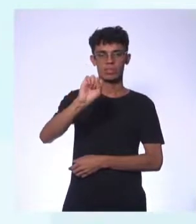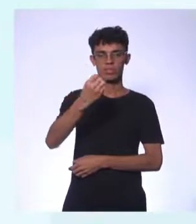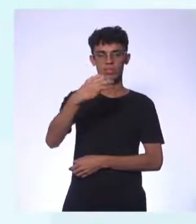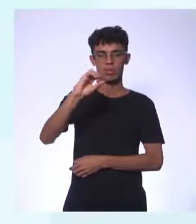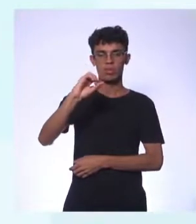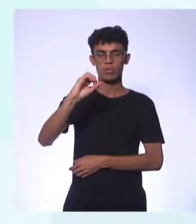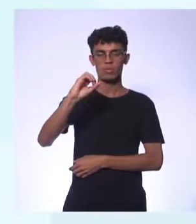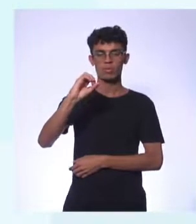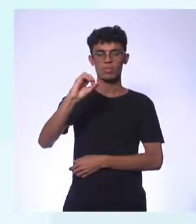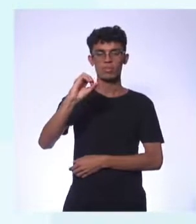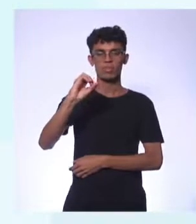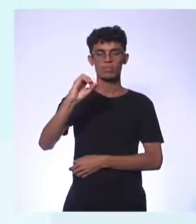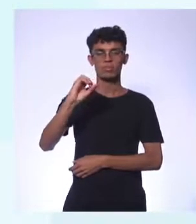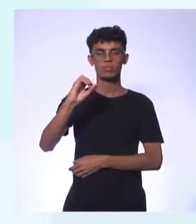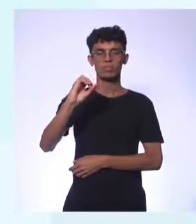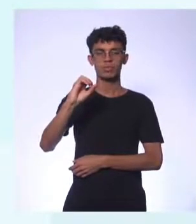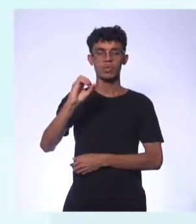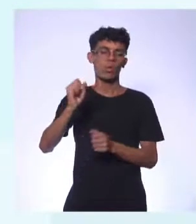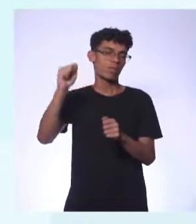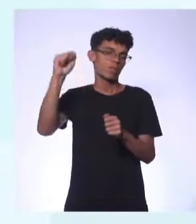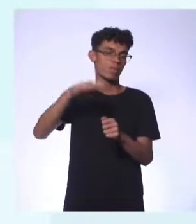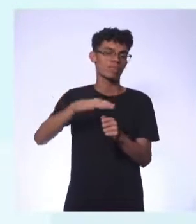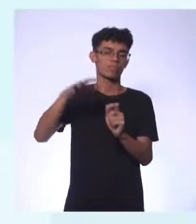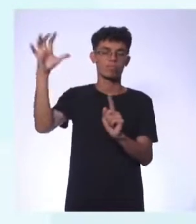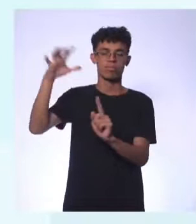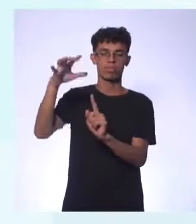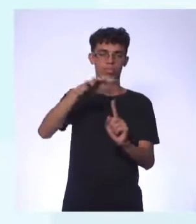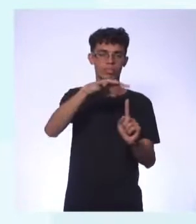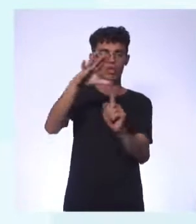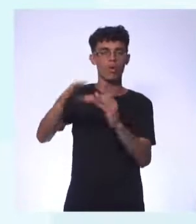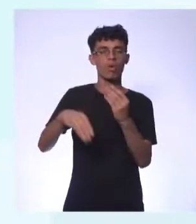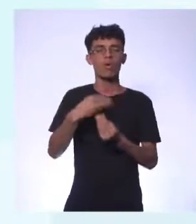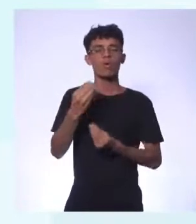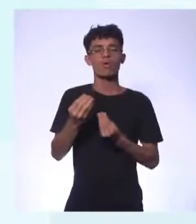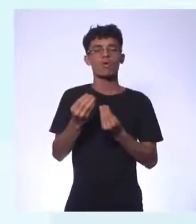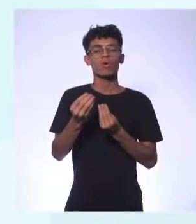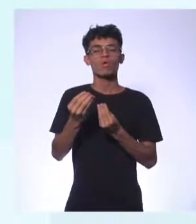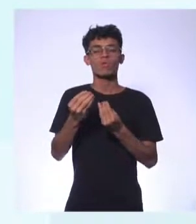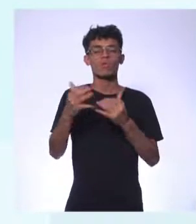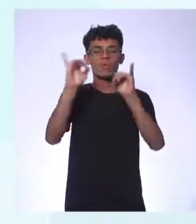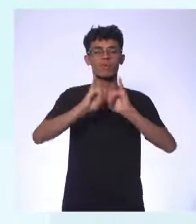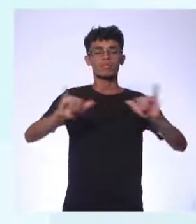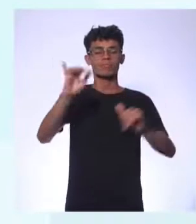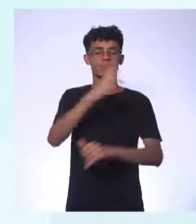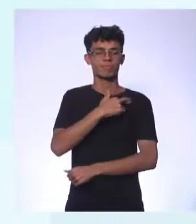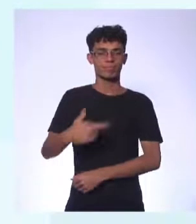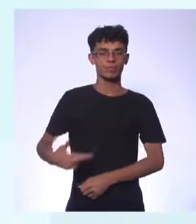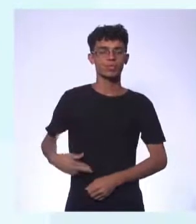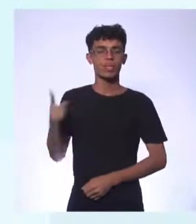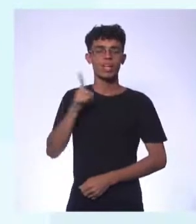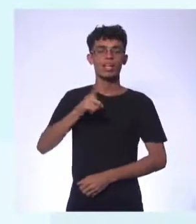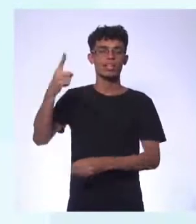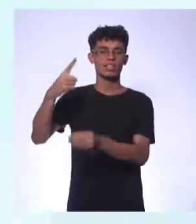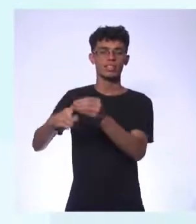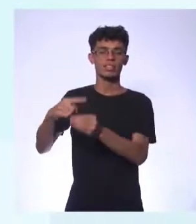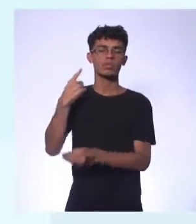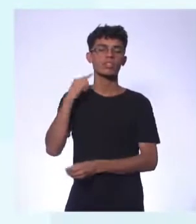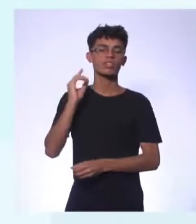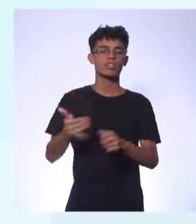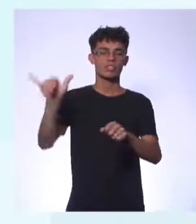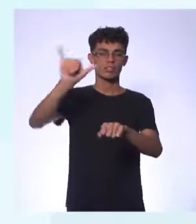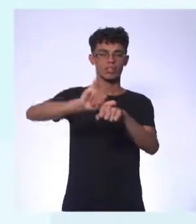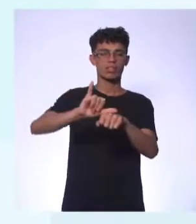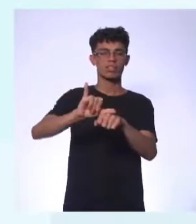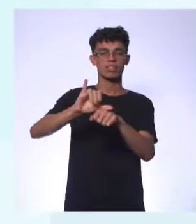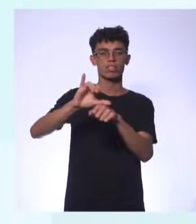influenciado pelos ideais iluministas, tendo como uma das reivindicações proclamar a República em Minas Gerais, com a capital em São João